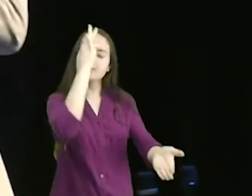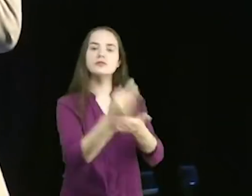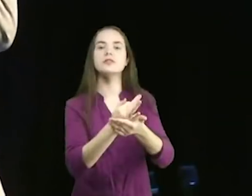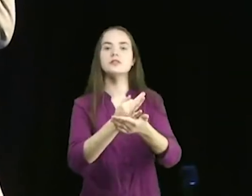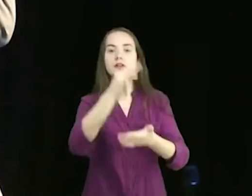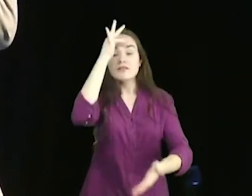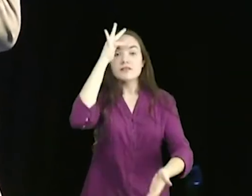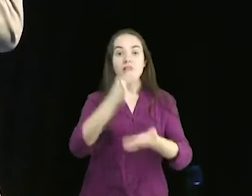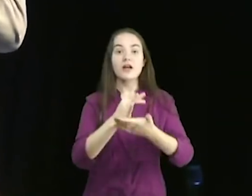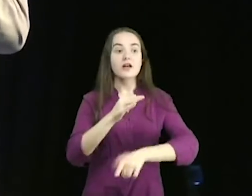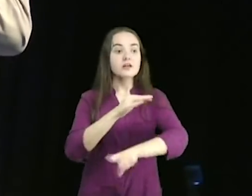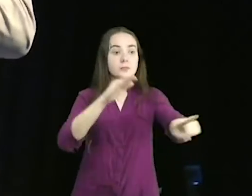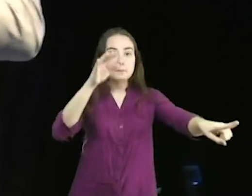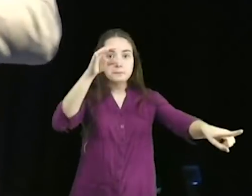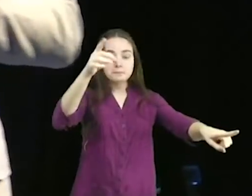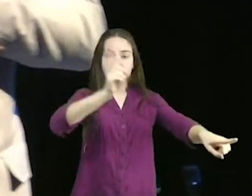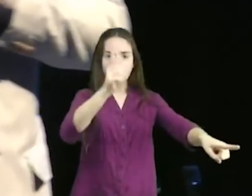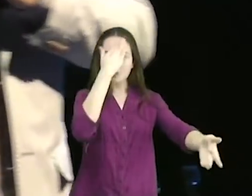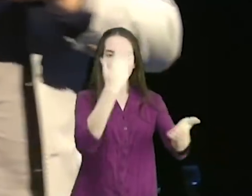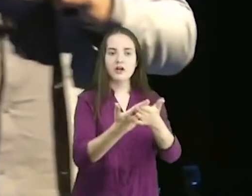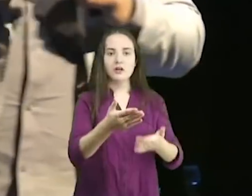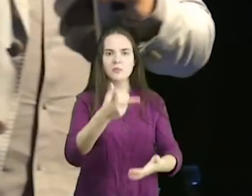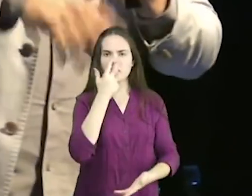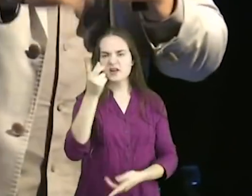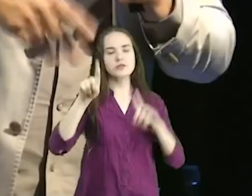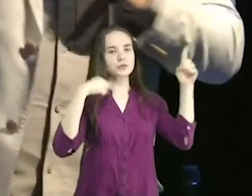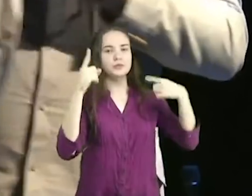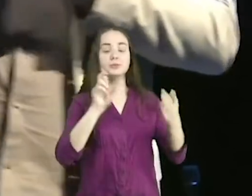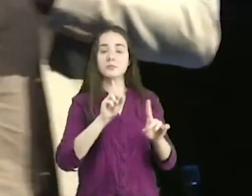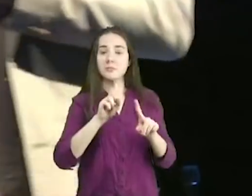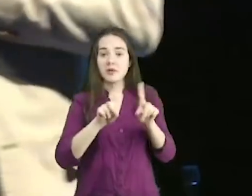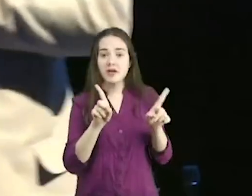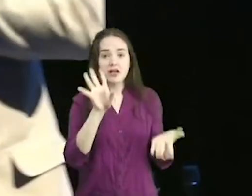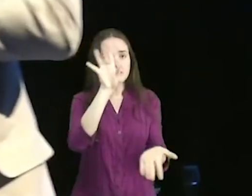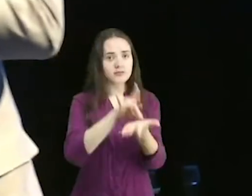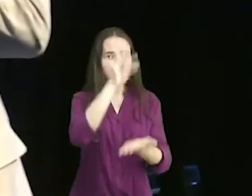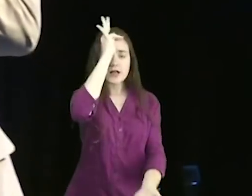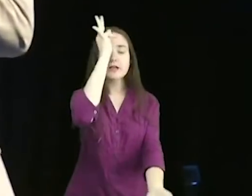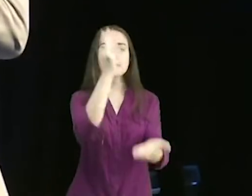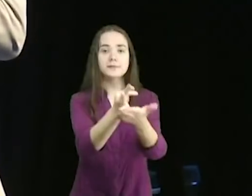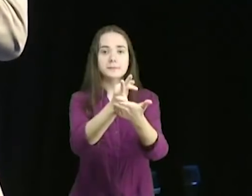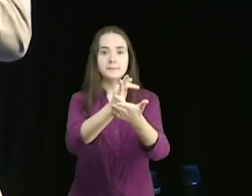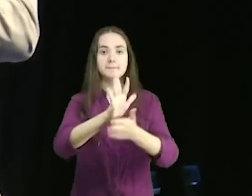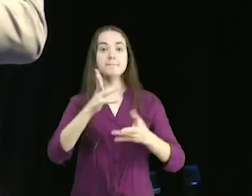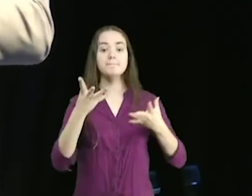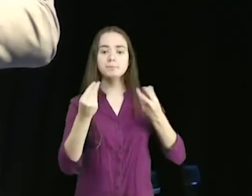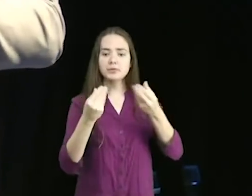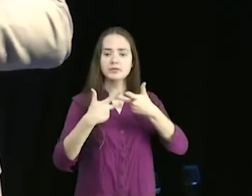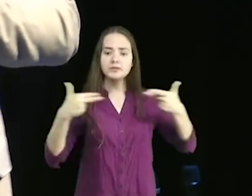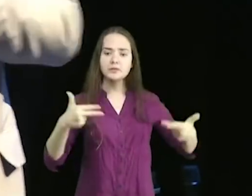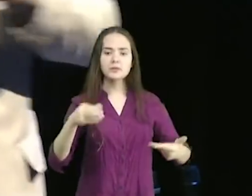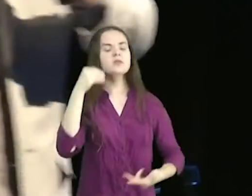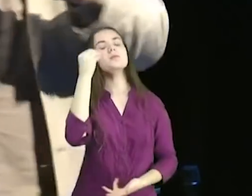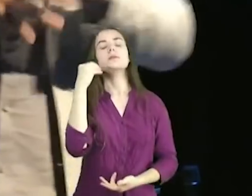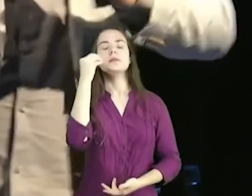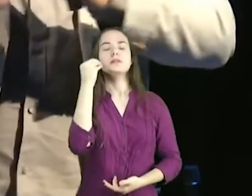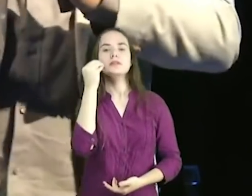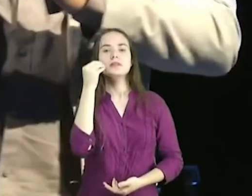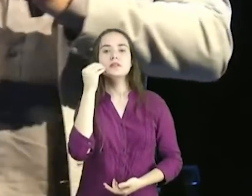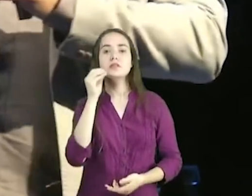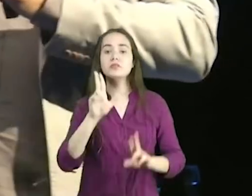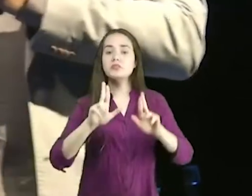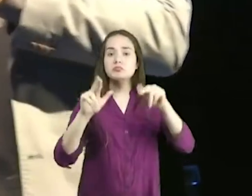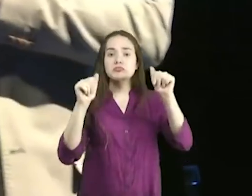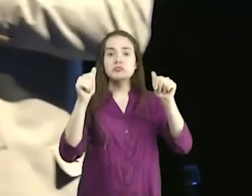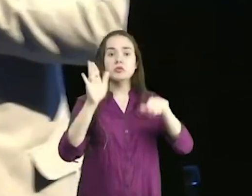crê. Mas tem um monte de coisa que eu vivi na minha vida que eu vivi por fé. Tem um monte de experiência que eu tive que eu jamais